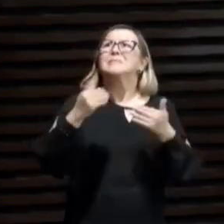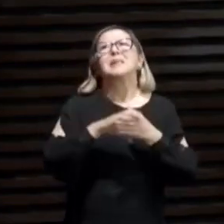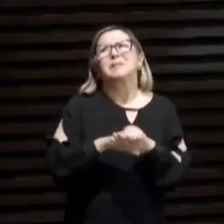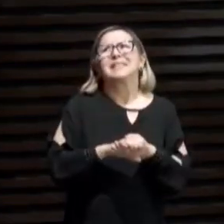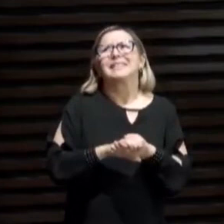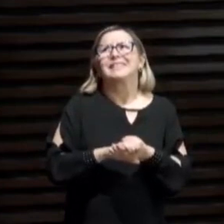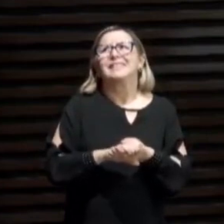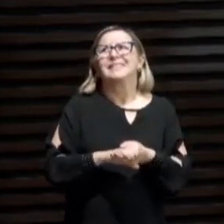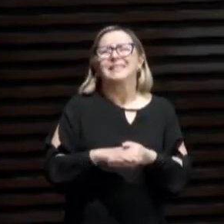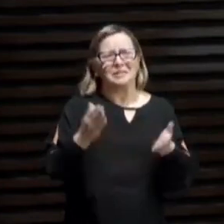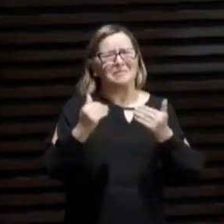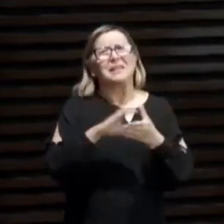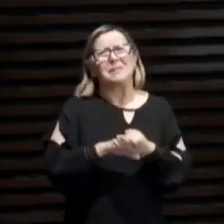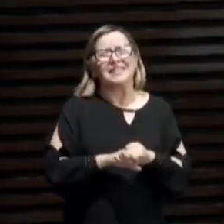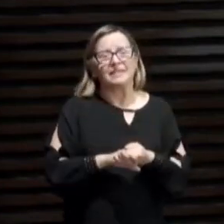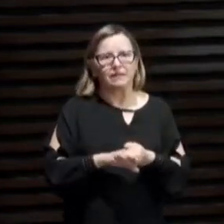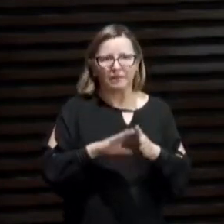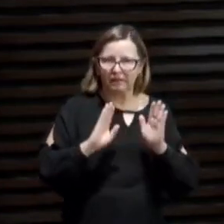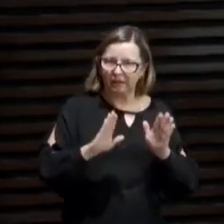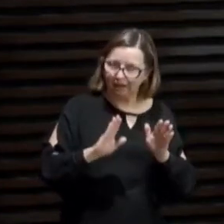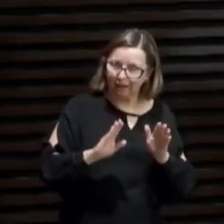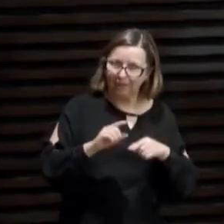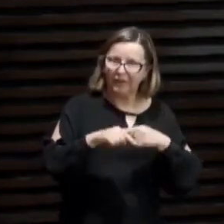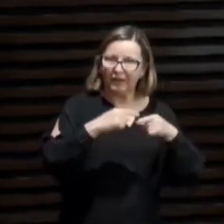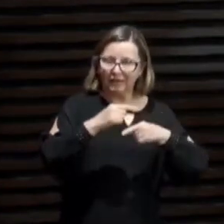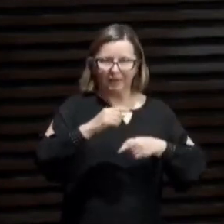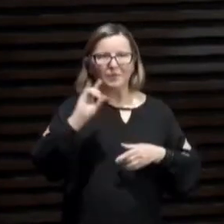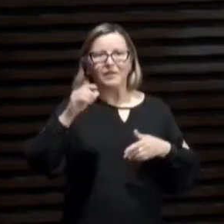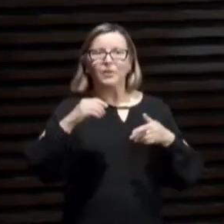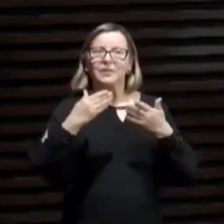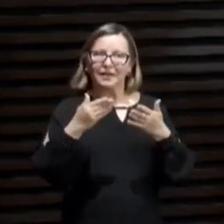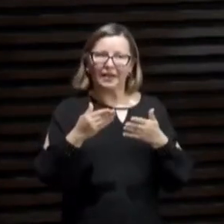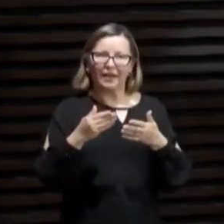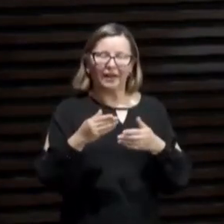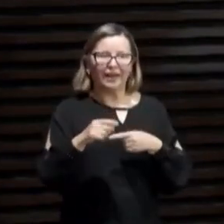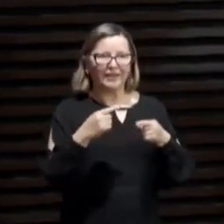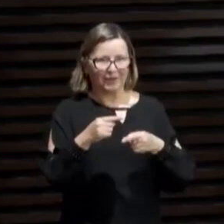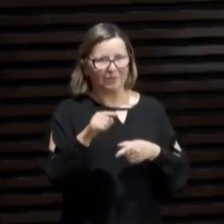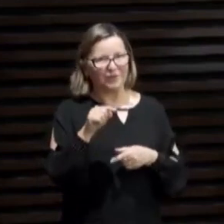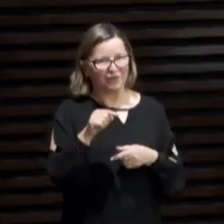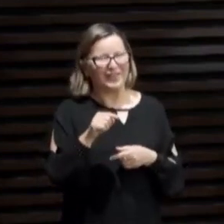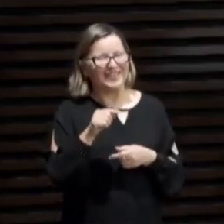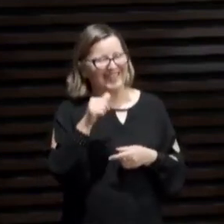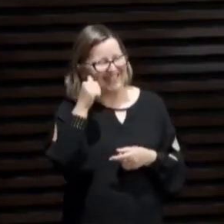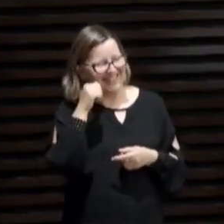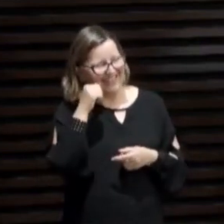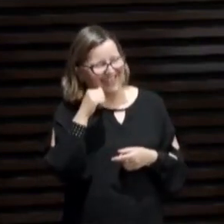calma. Depois ele vai te dar um marido. Depois você vem aqui no gabinete e fica chorando a tarde inteira aqui, tá?